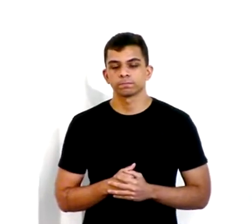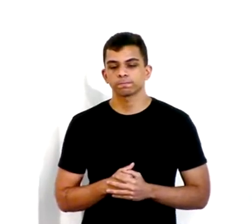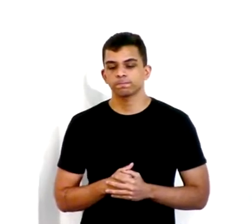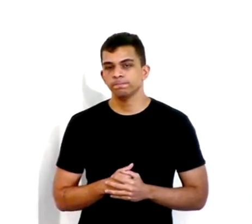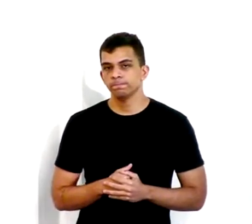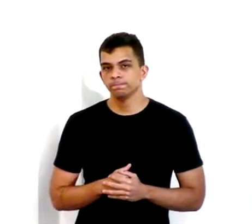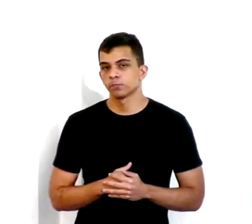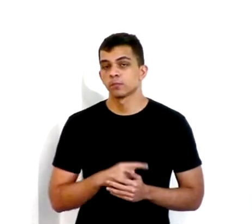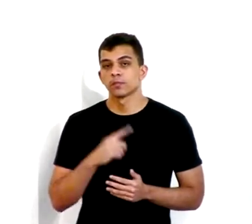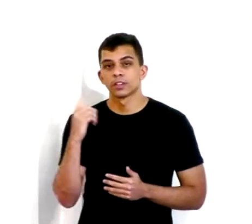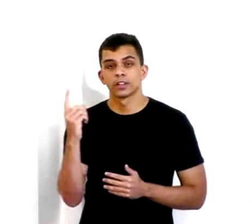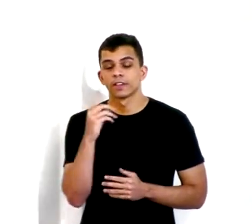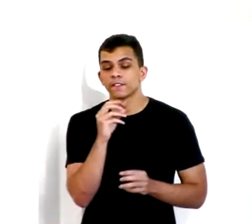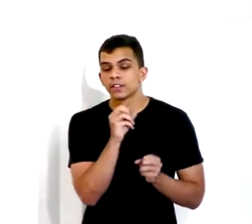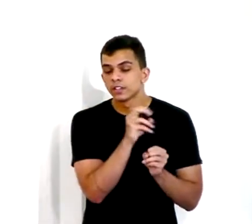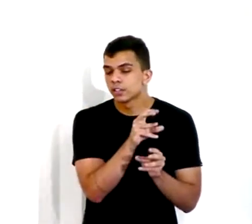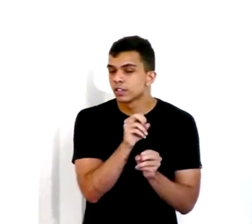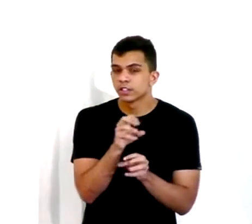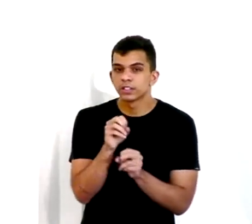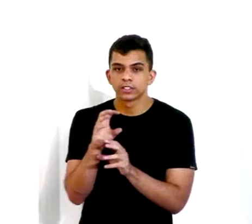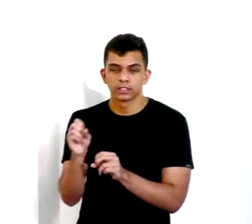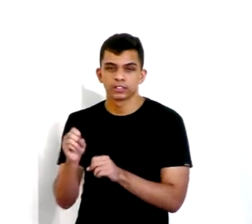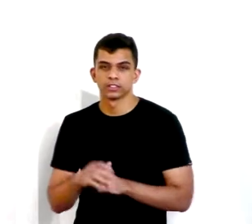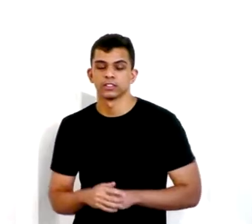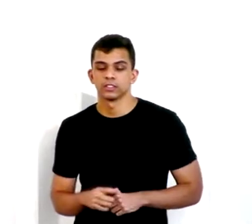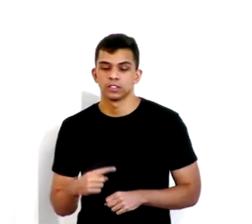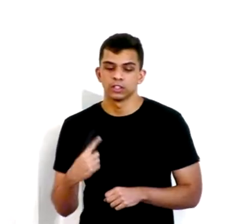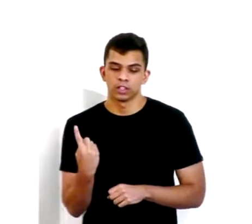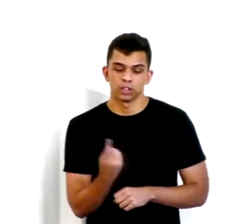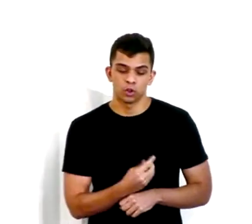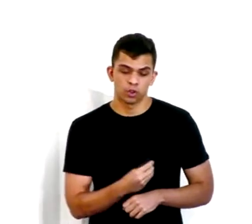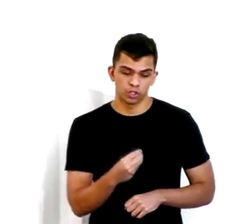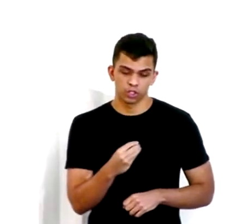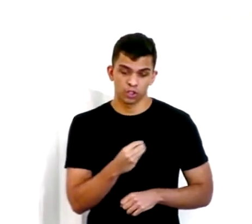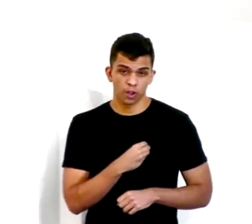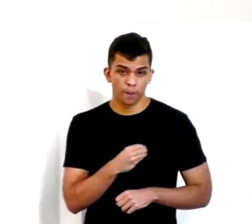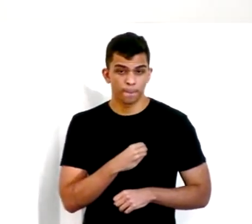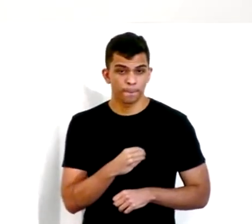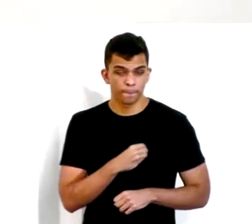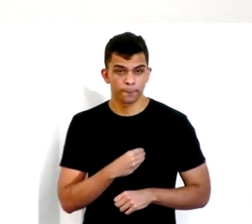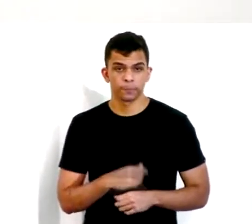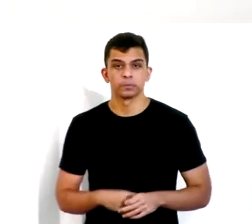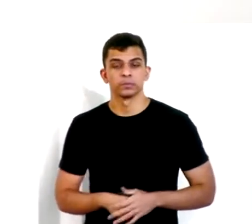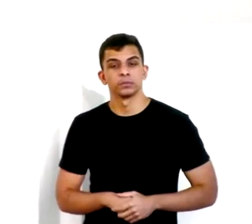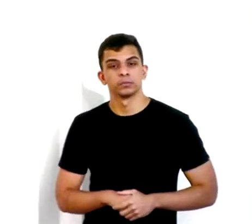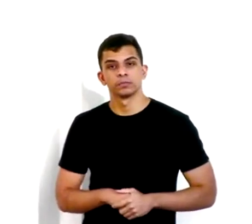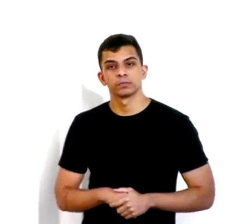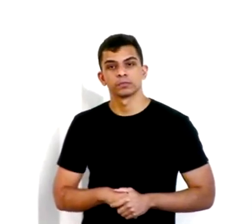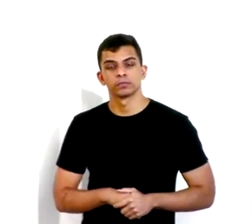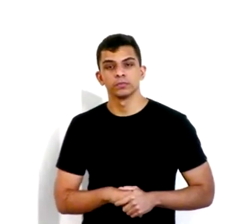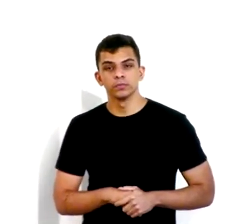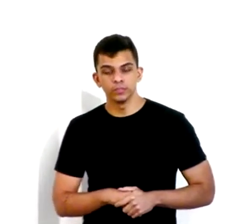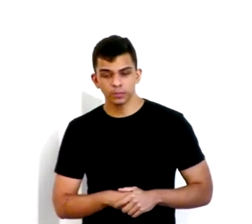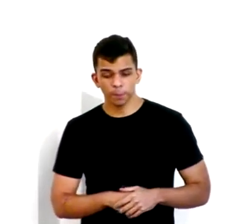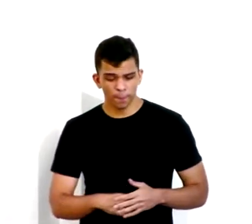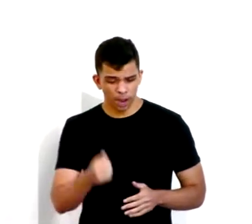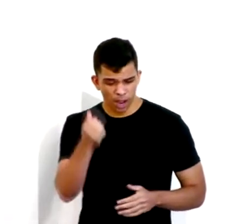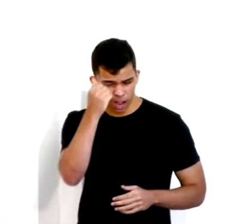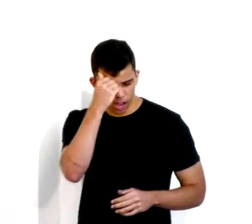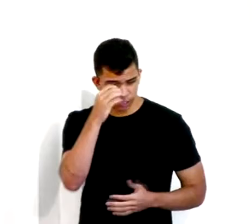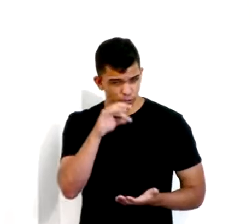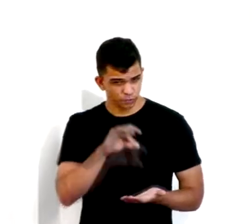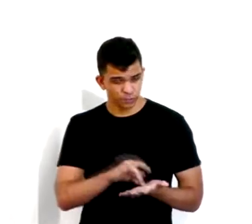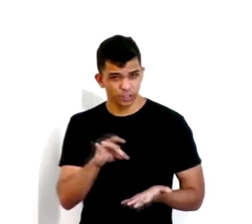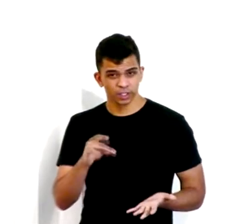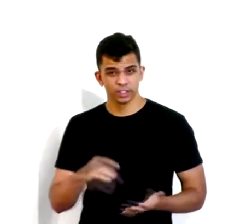Davi está nos ensinando a tratar o pecado como um pecado, a lamentar diante de Deus, a não se acostumar com aqueles